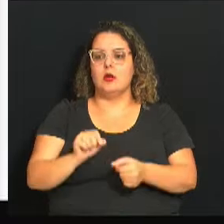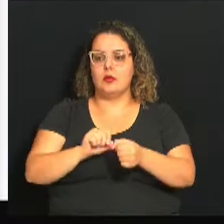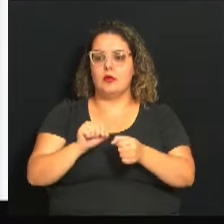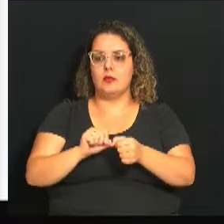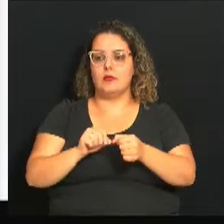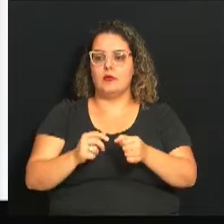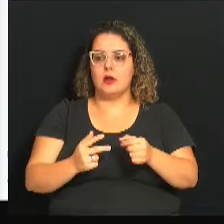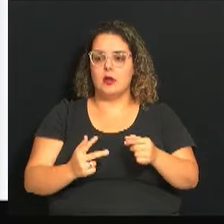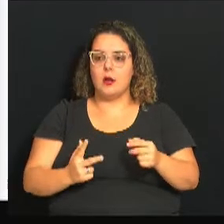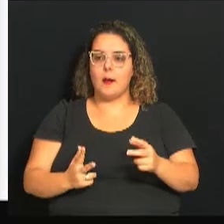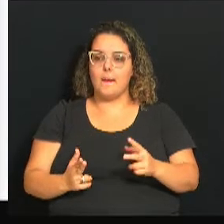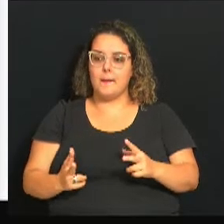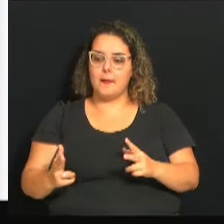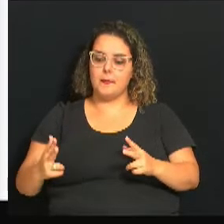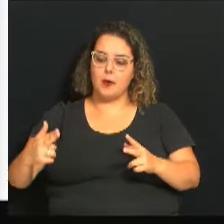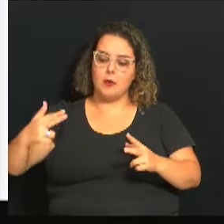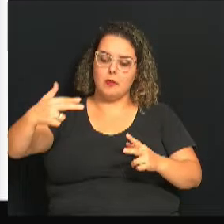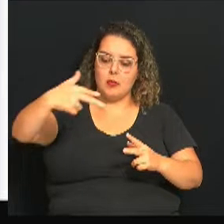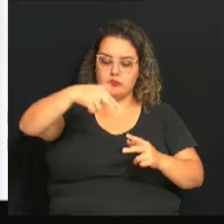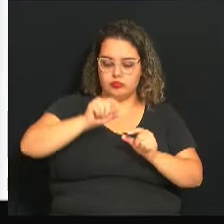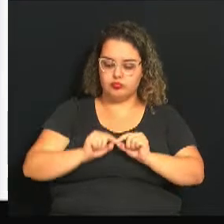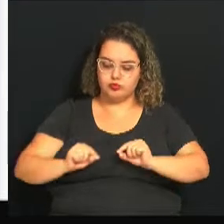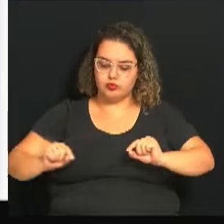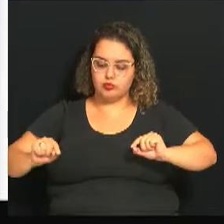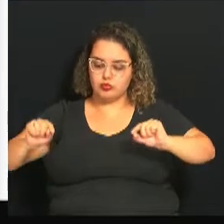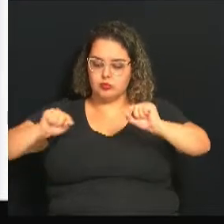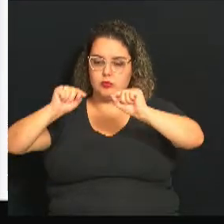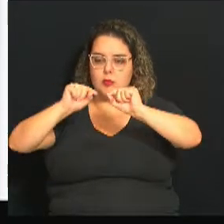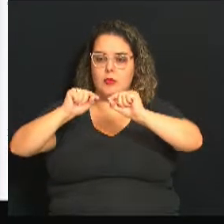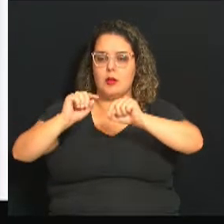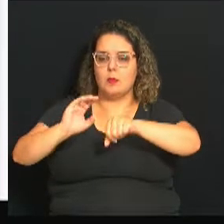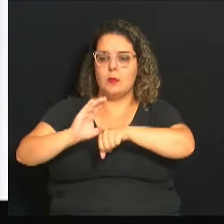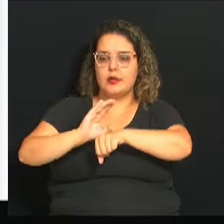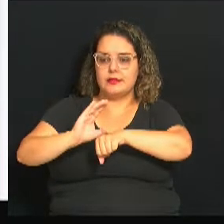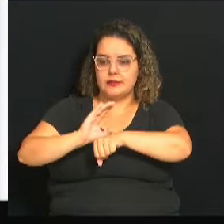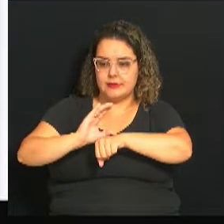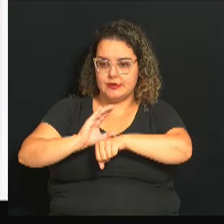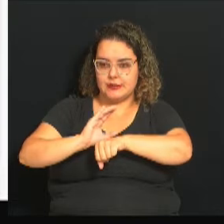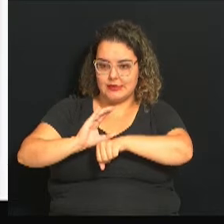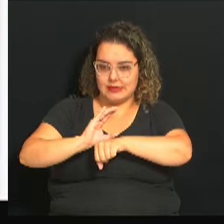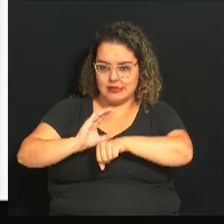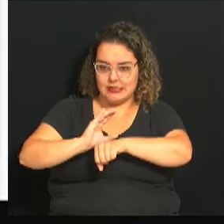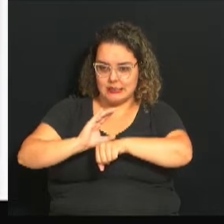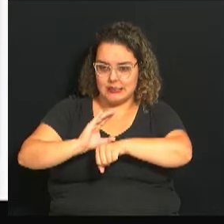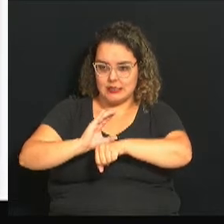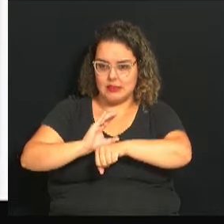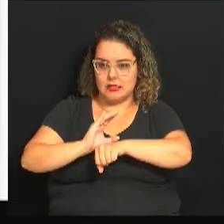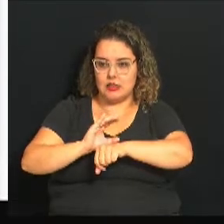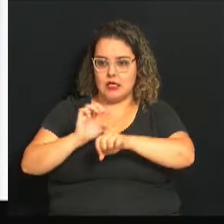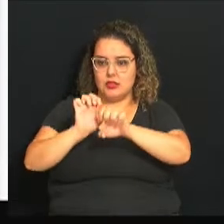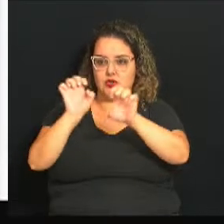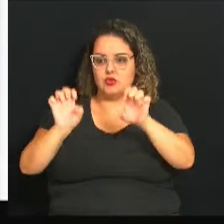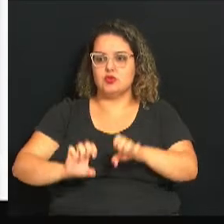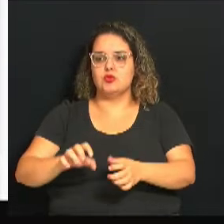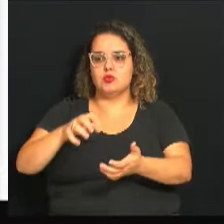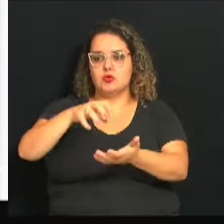para vocês entenderem que é essa parte mais cinza, tá? Que são as estruturas do centro. É importante a gente pensar como que a